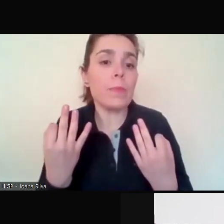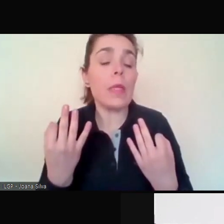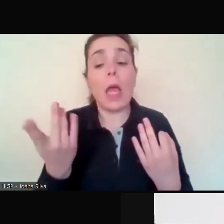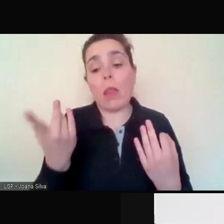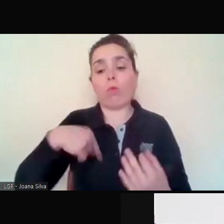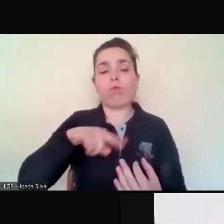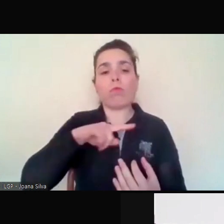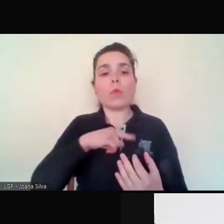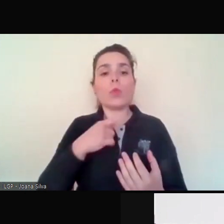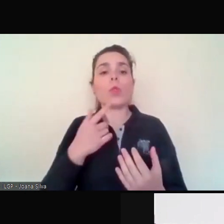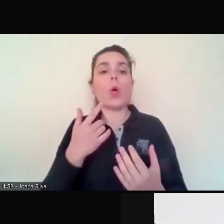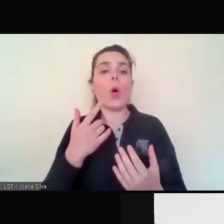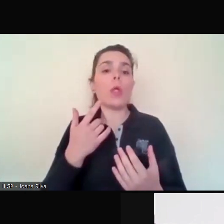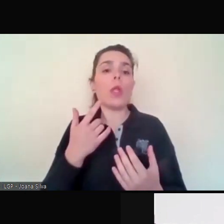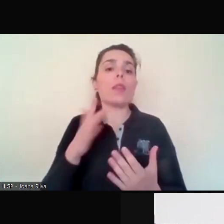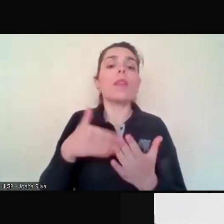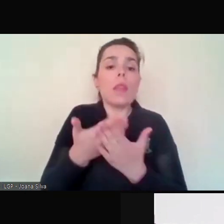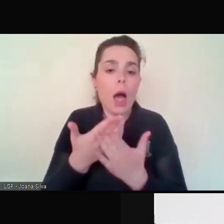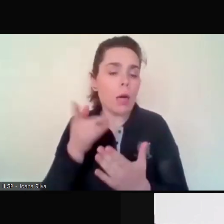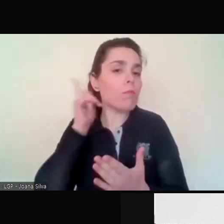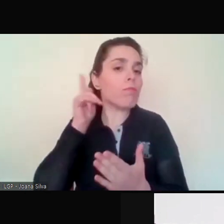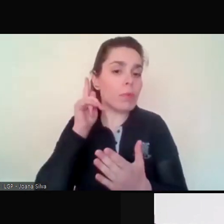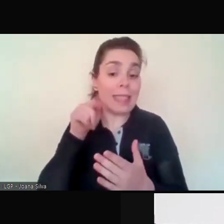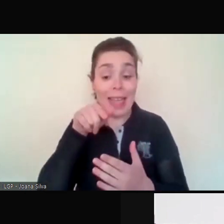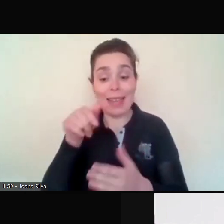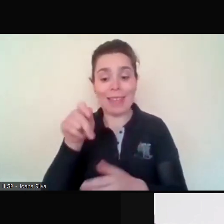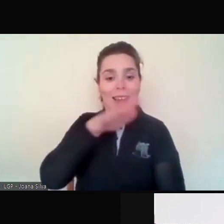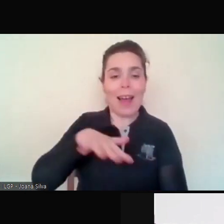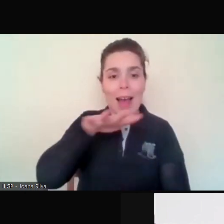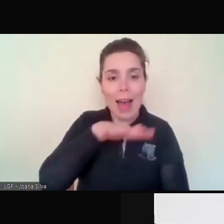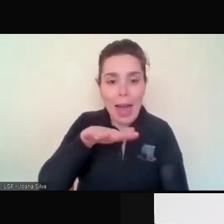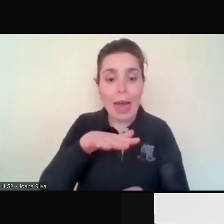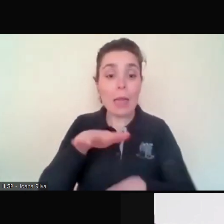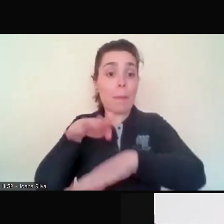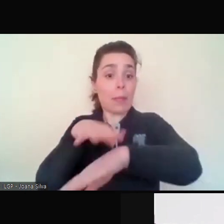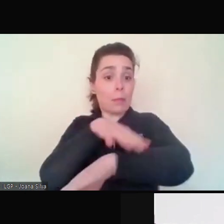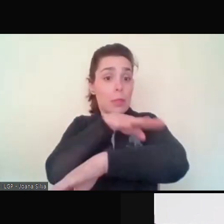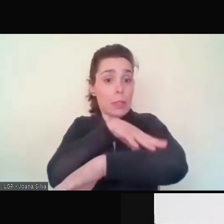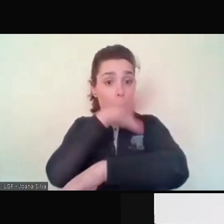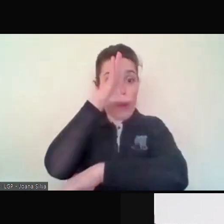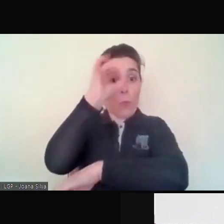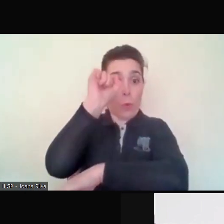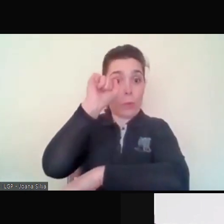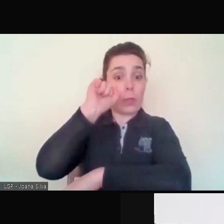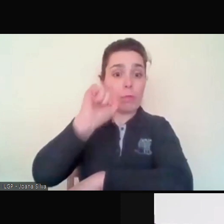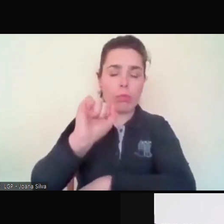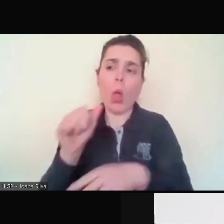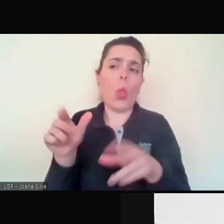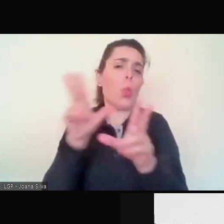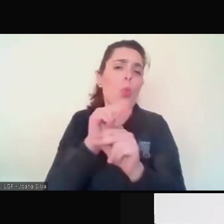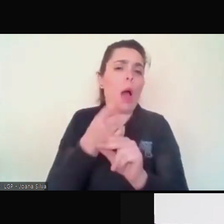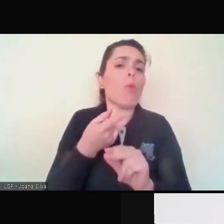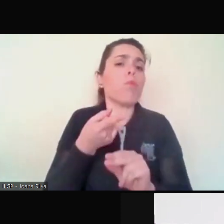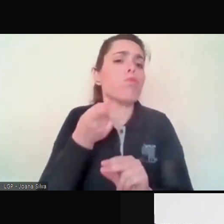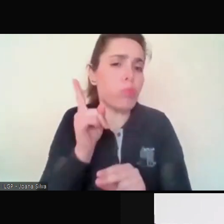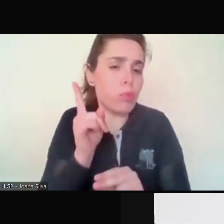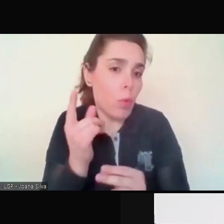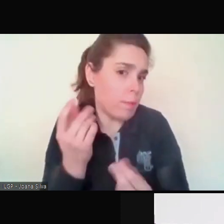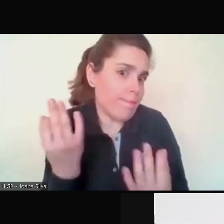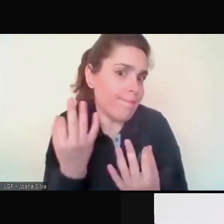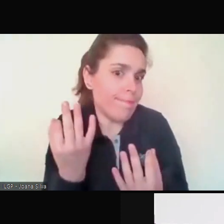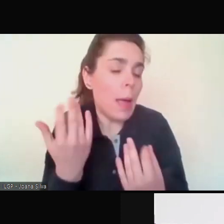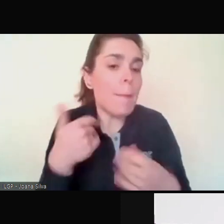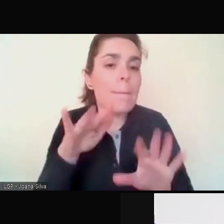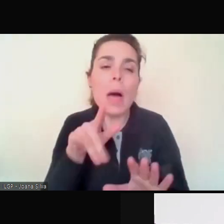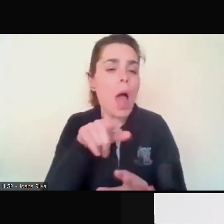sublinha a importância desta área estratégica para a administração pública. Ela não é uma novidade, mas vê neste contexto o seu